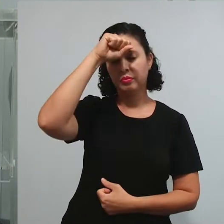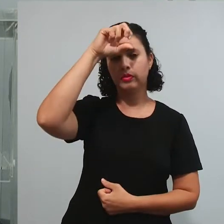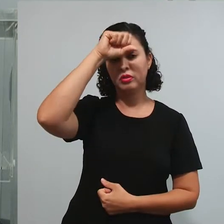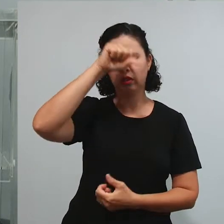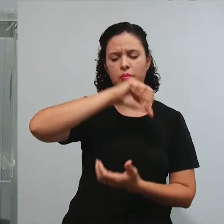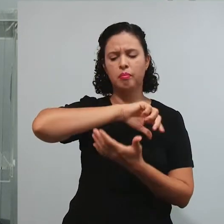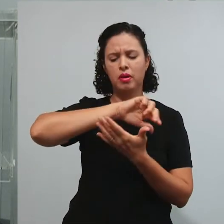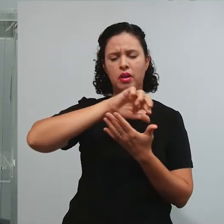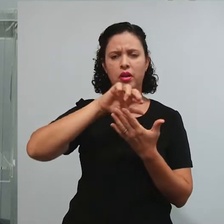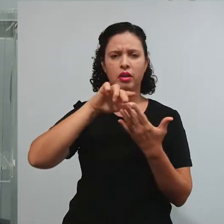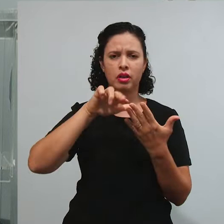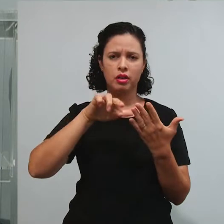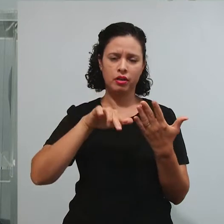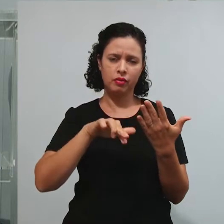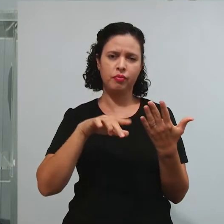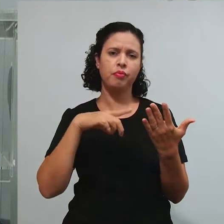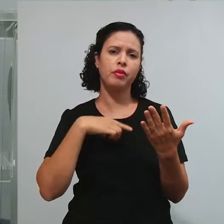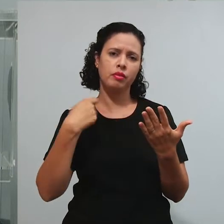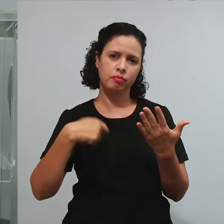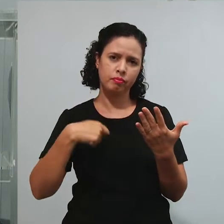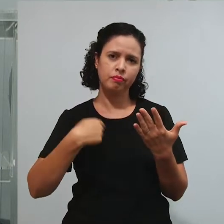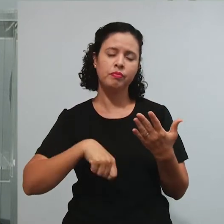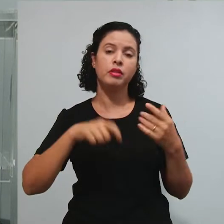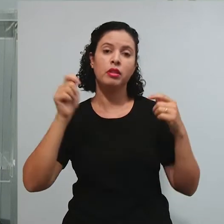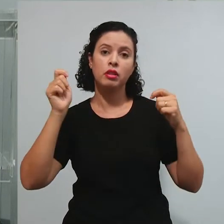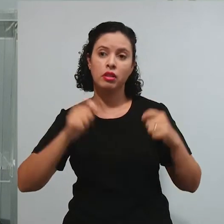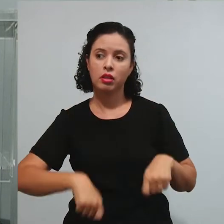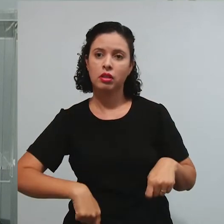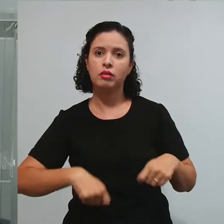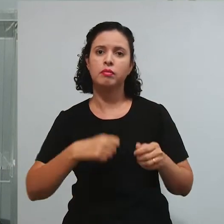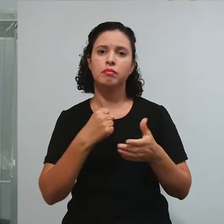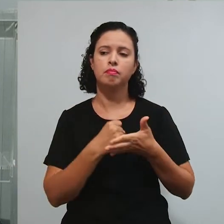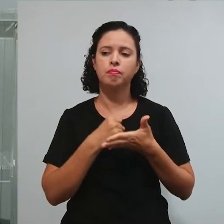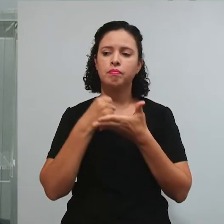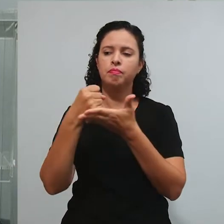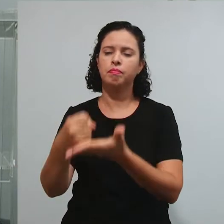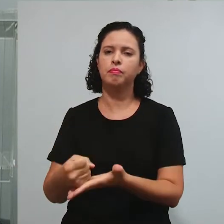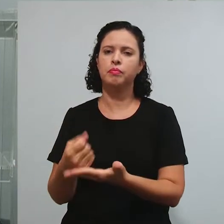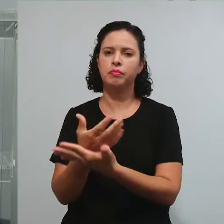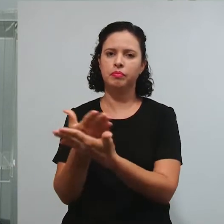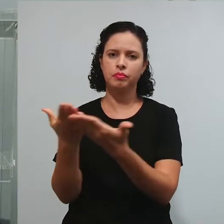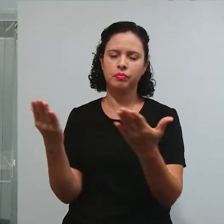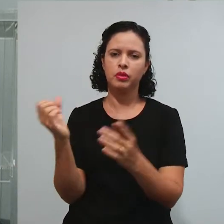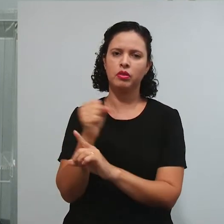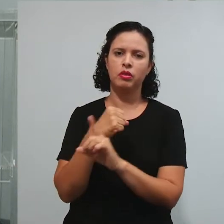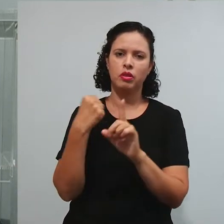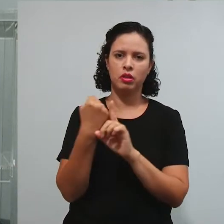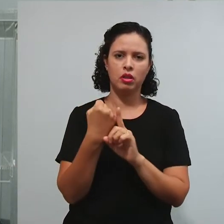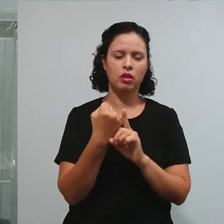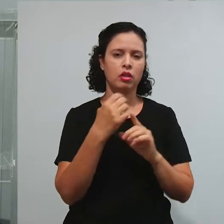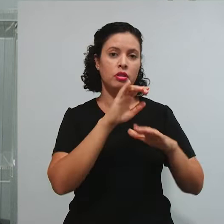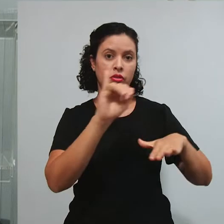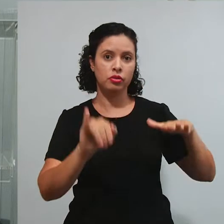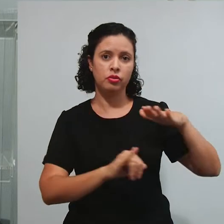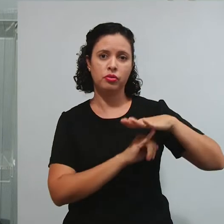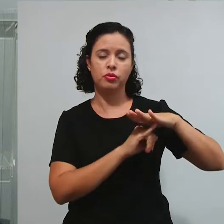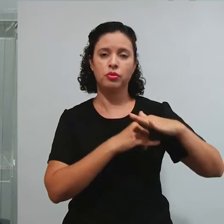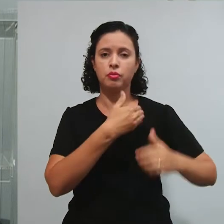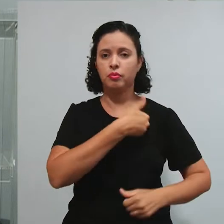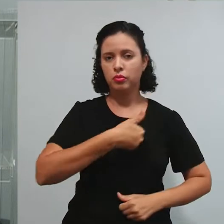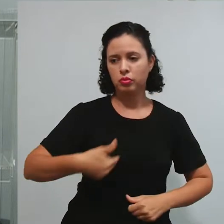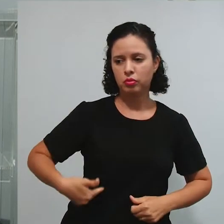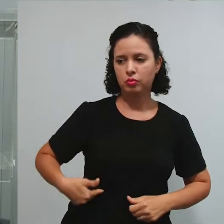e tantos outros serviços que as instituições públicas estão